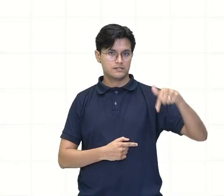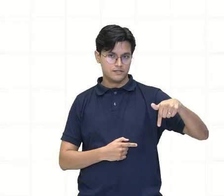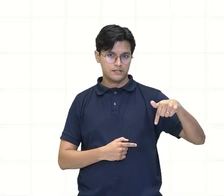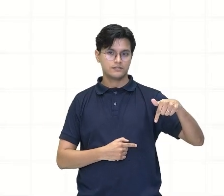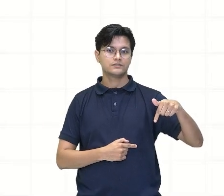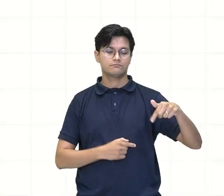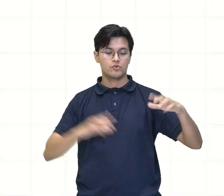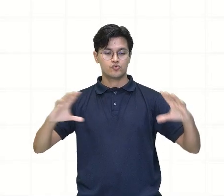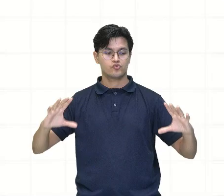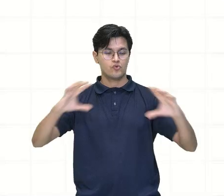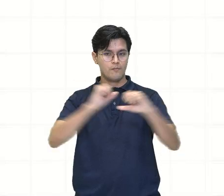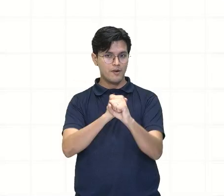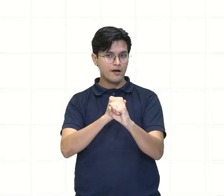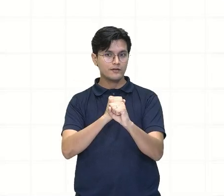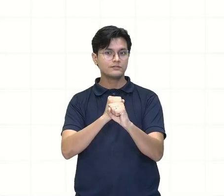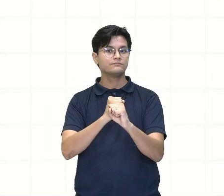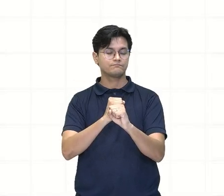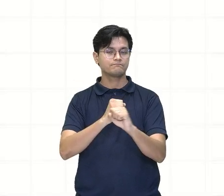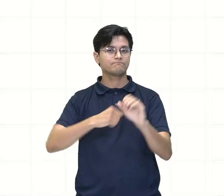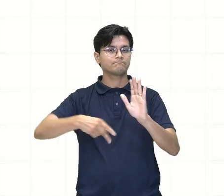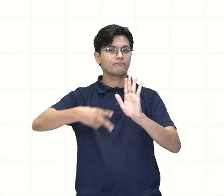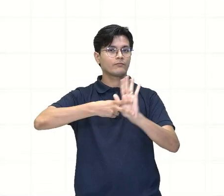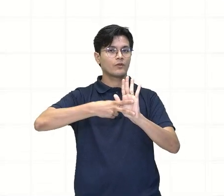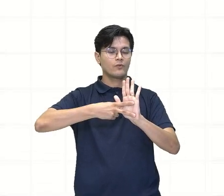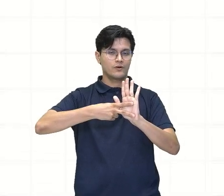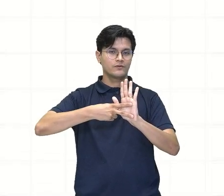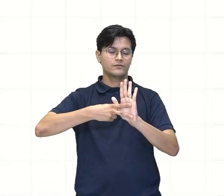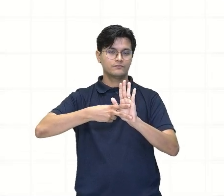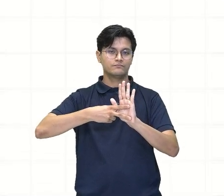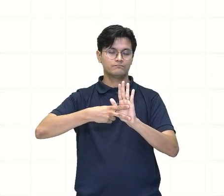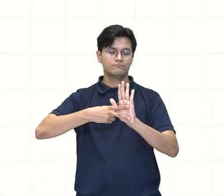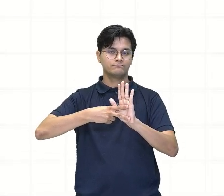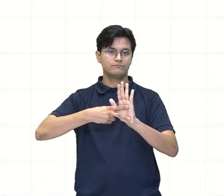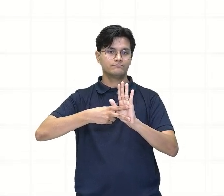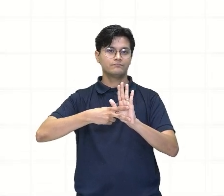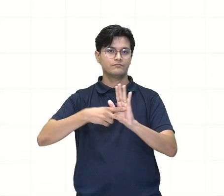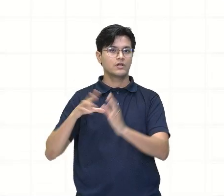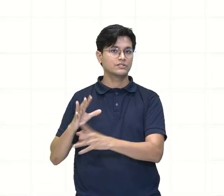pacotinhos de outro. No final das contas, eu vou ter quantos? Eu vou ter